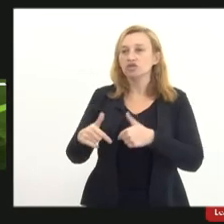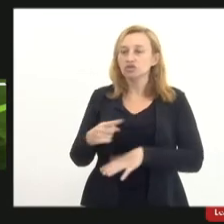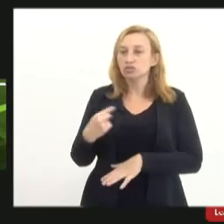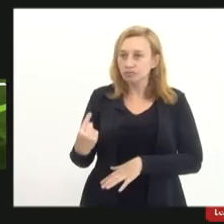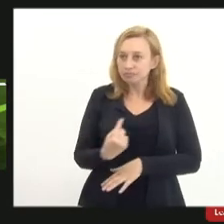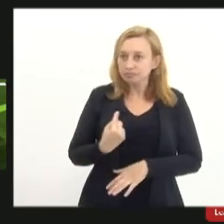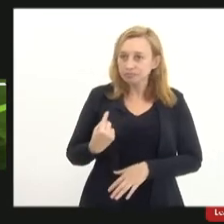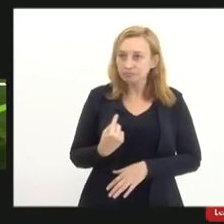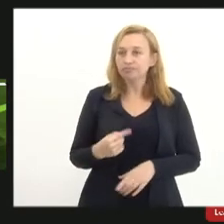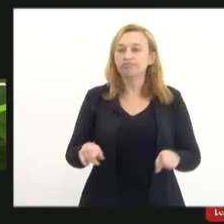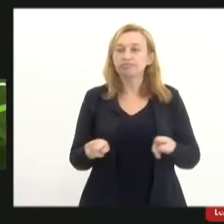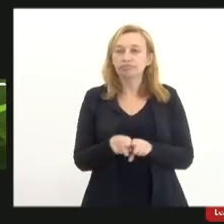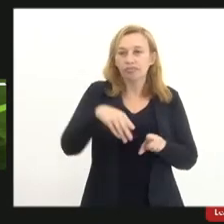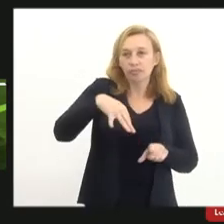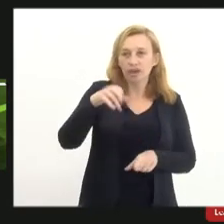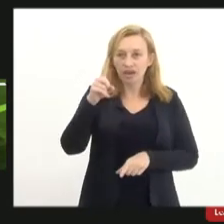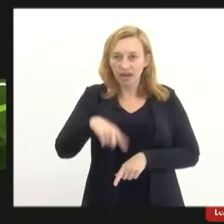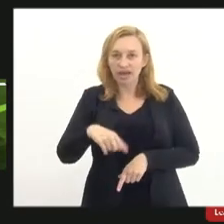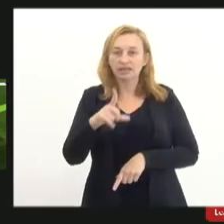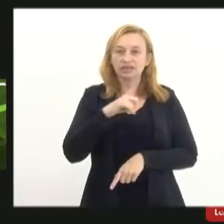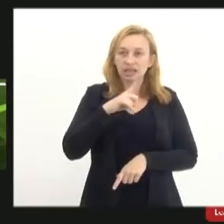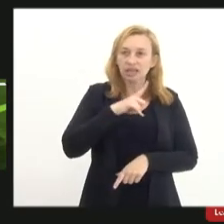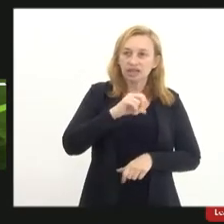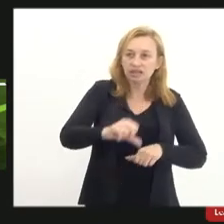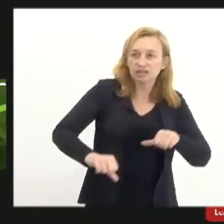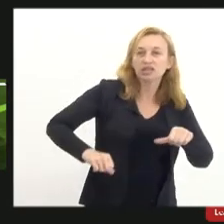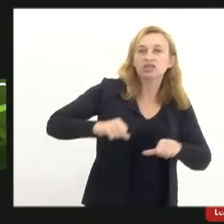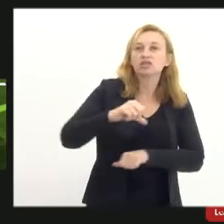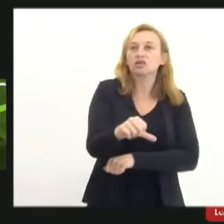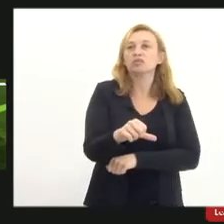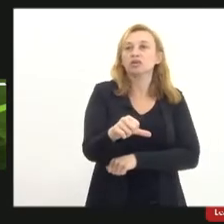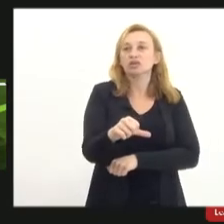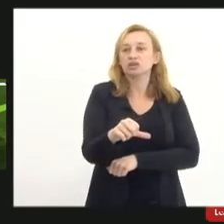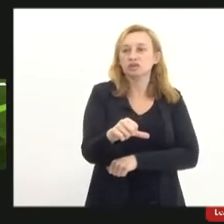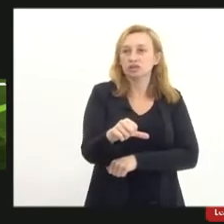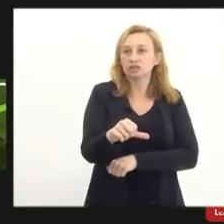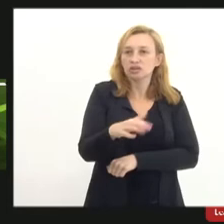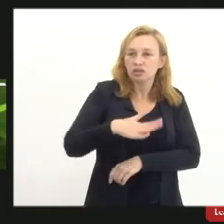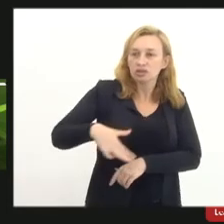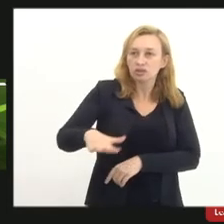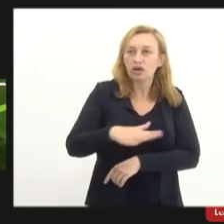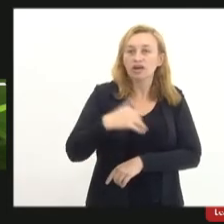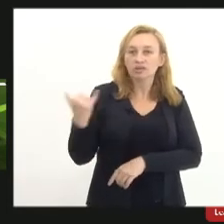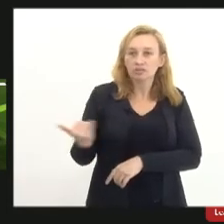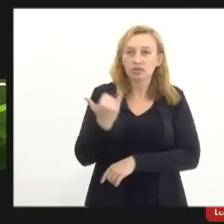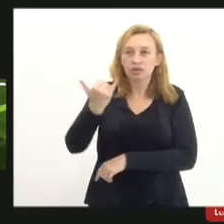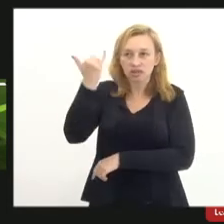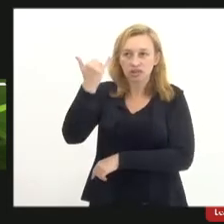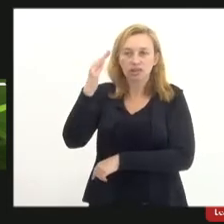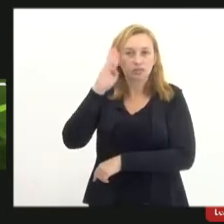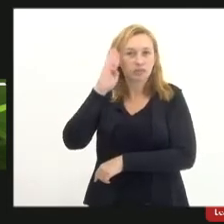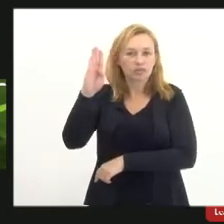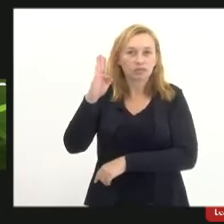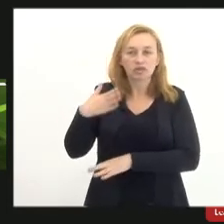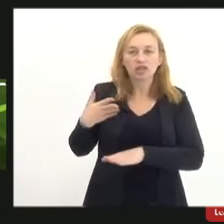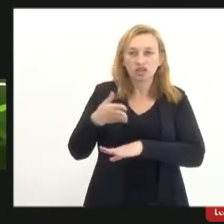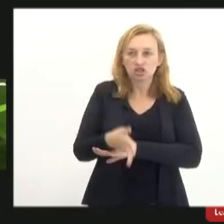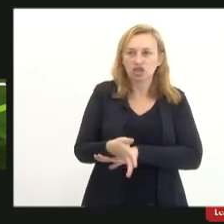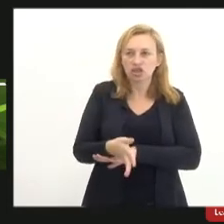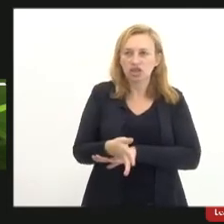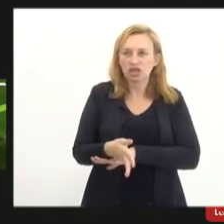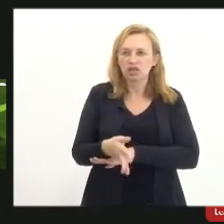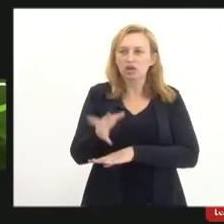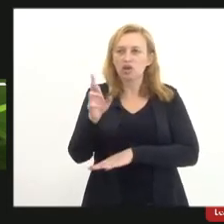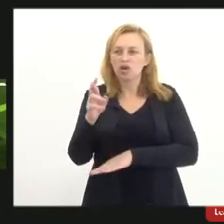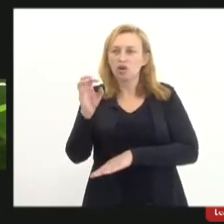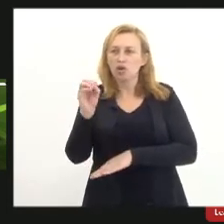E Macaé tem se transformado num hub aí muito relevante, principalmente pela chegada do